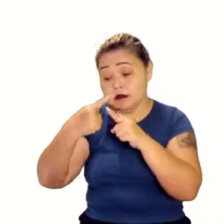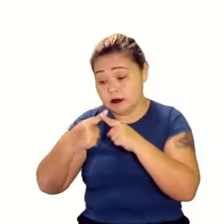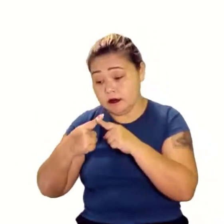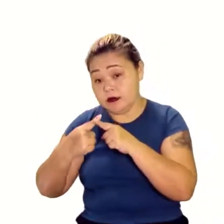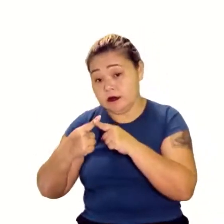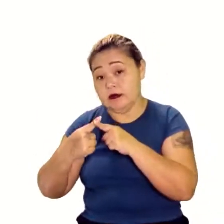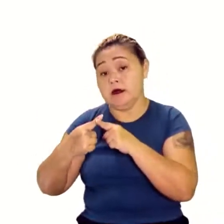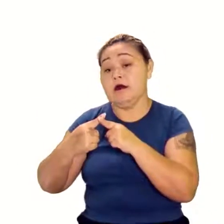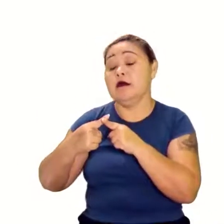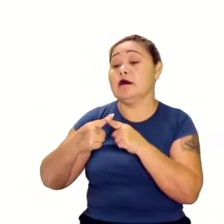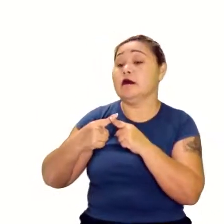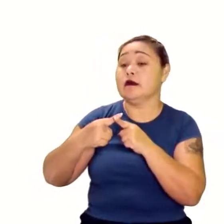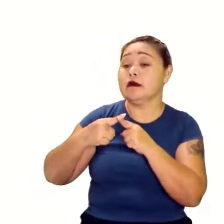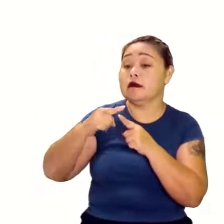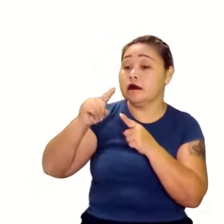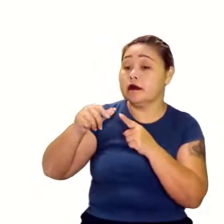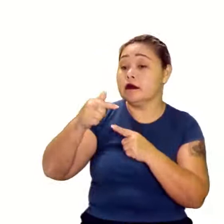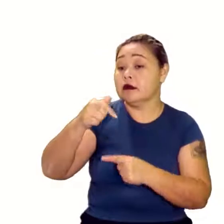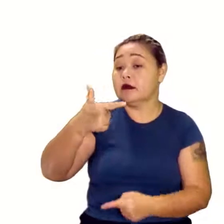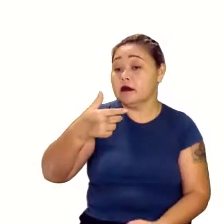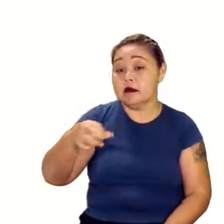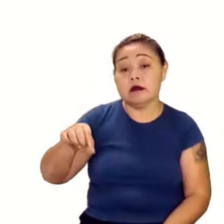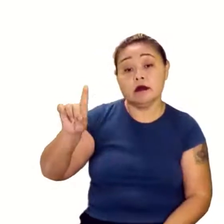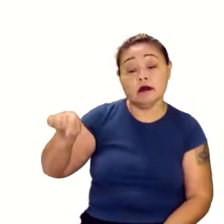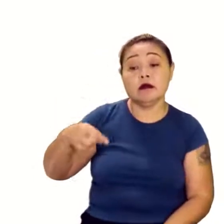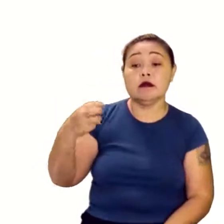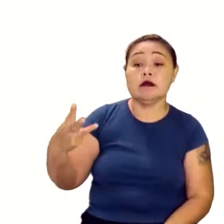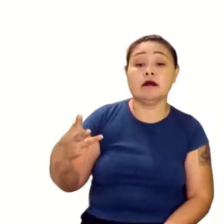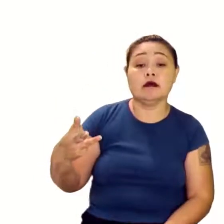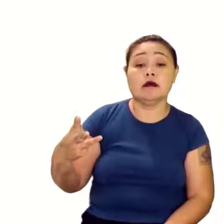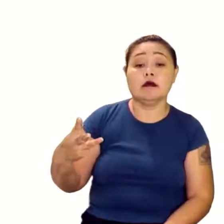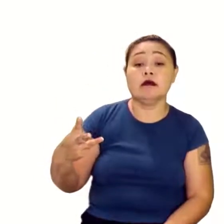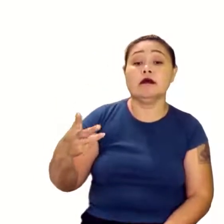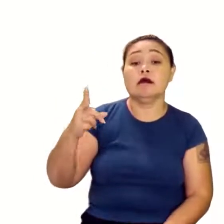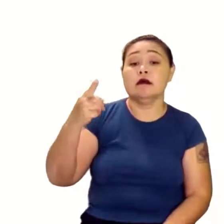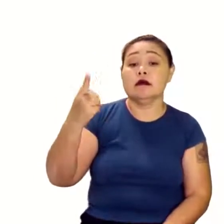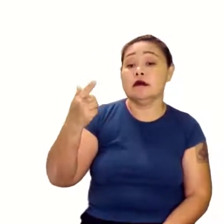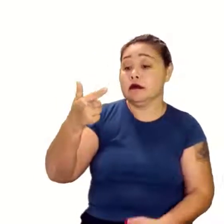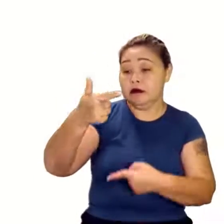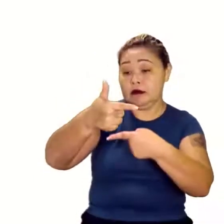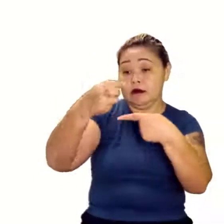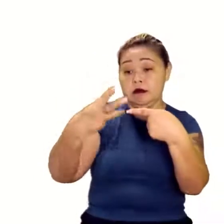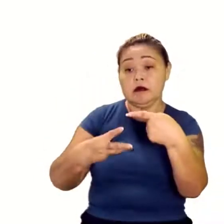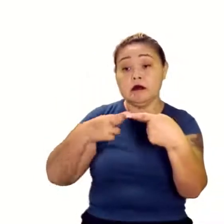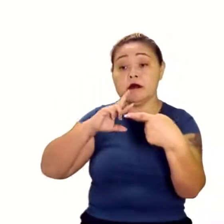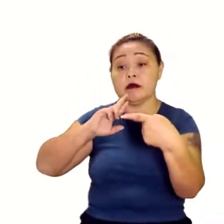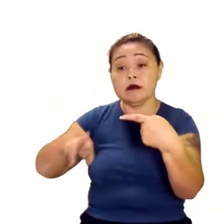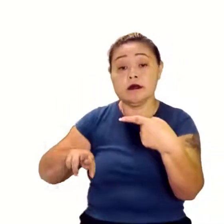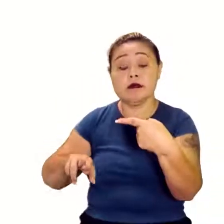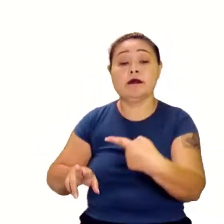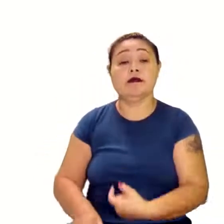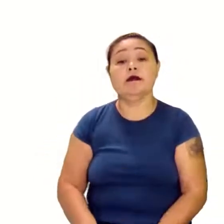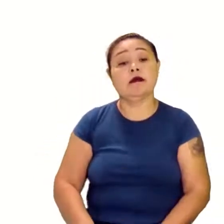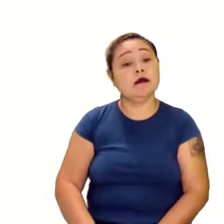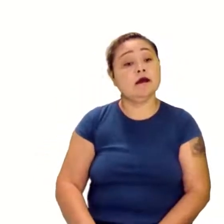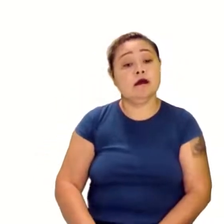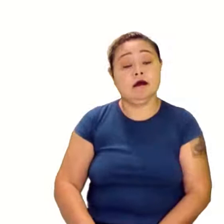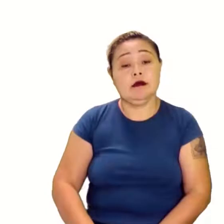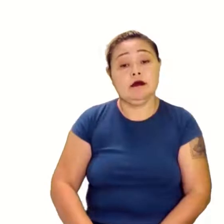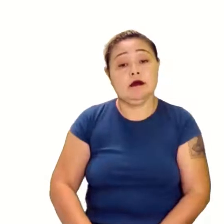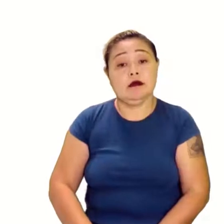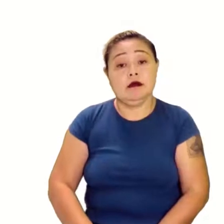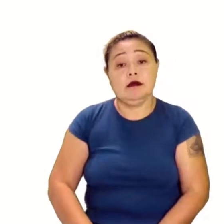mesmo 5 vezes dá 729? É o 3. Então, 2 terços é a resposta.